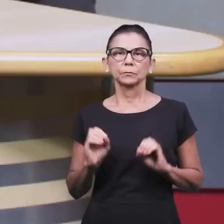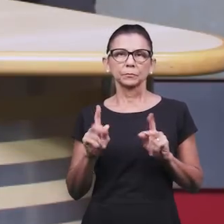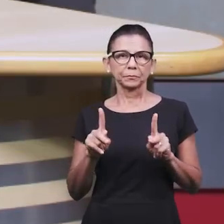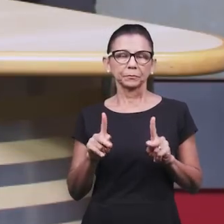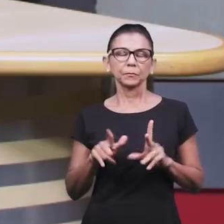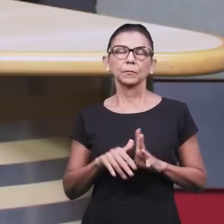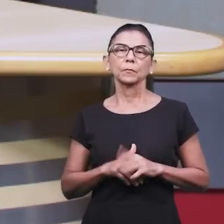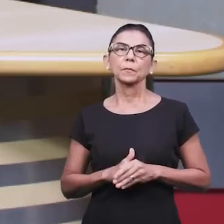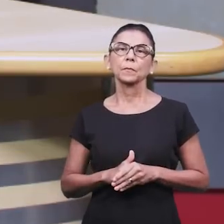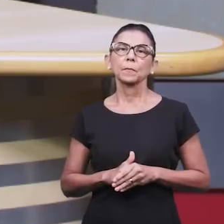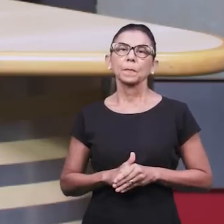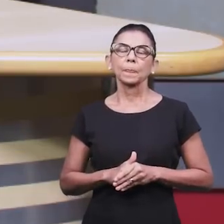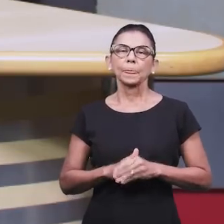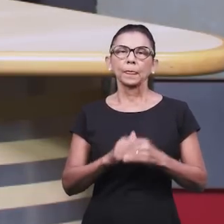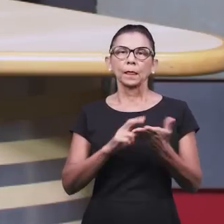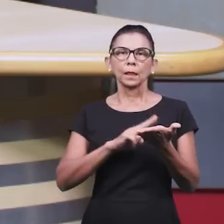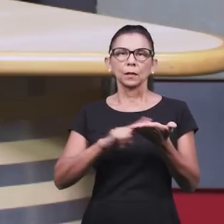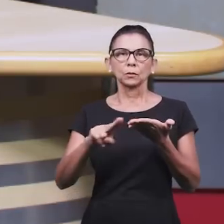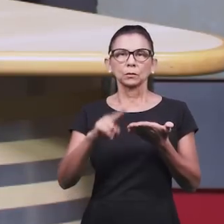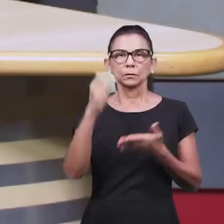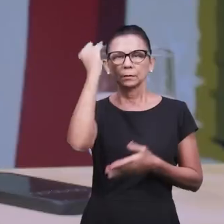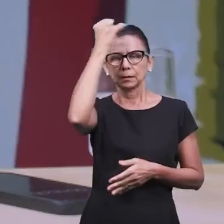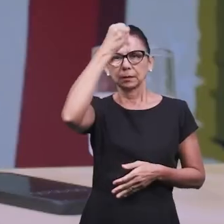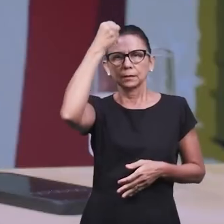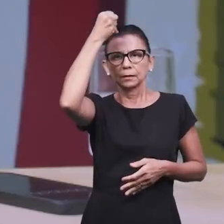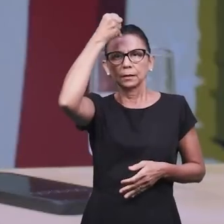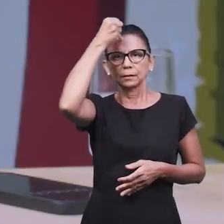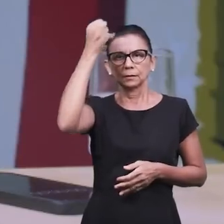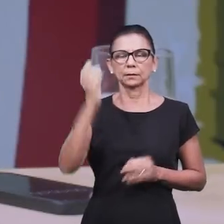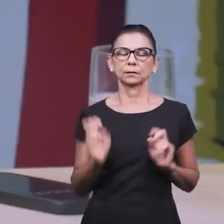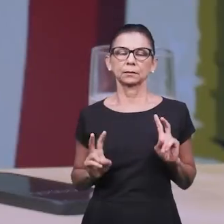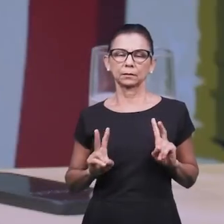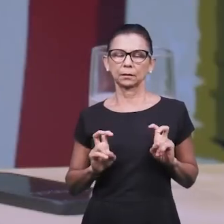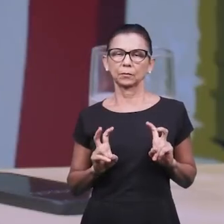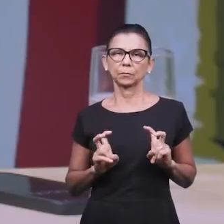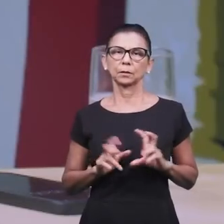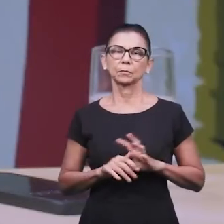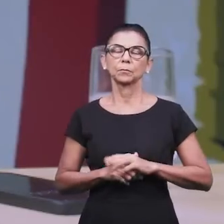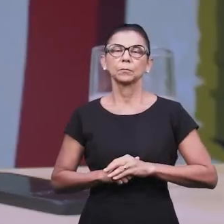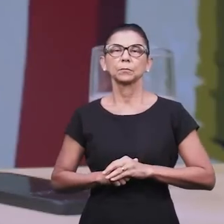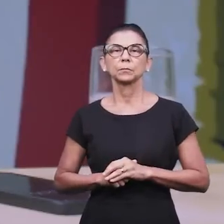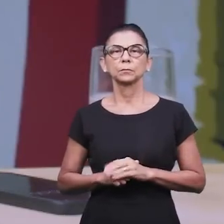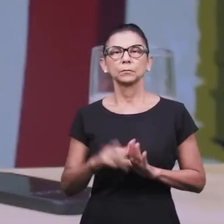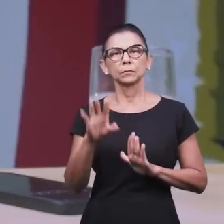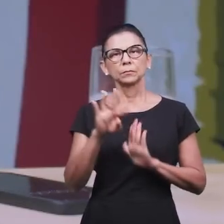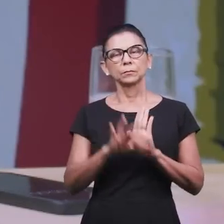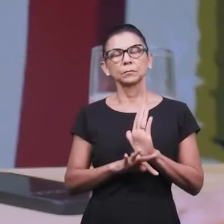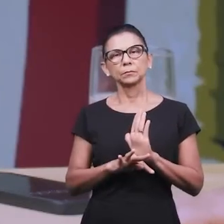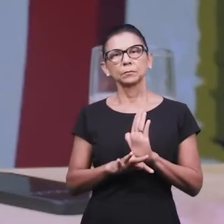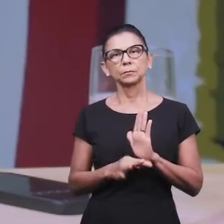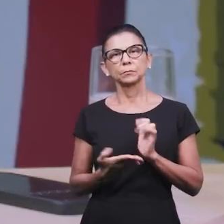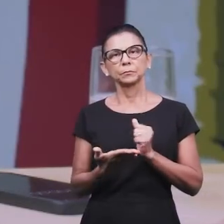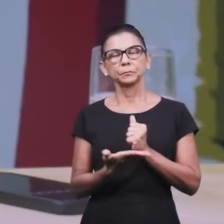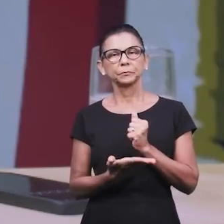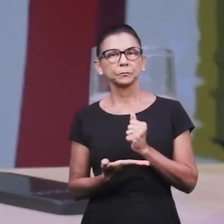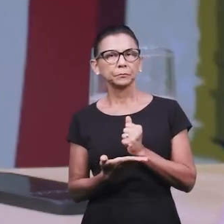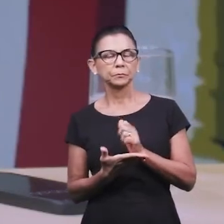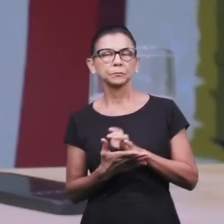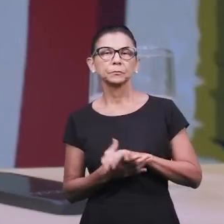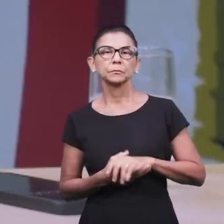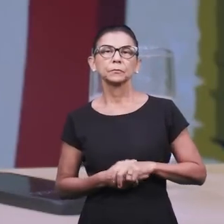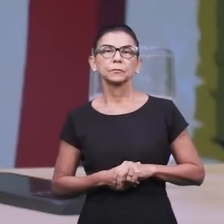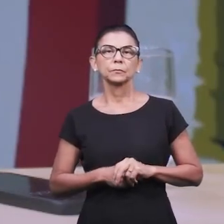Muito bem. Dentro da Carta de Judas, nesse tema da Carta de Judas, nós vamos ter como texto base para esta